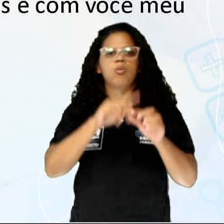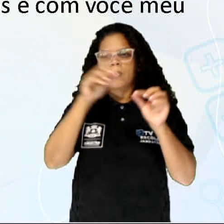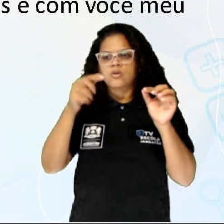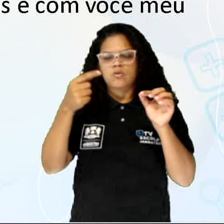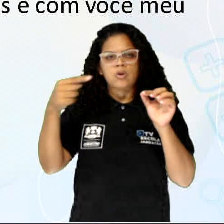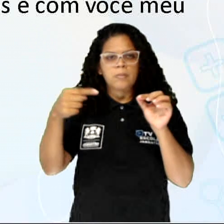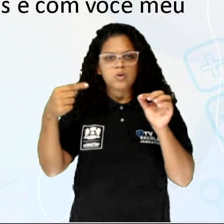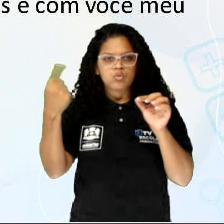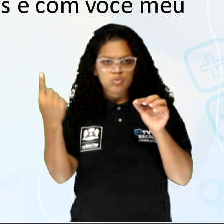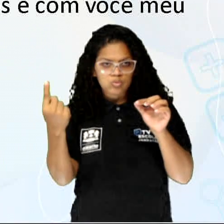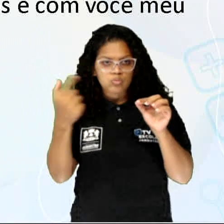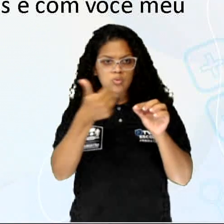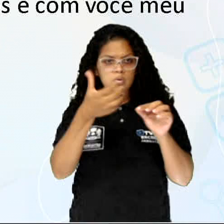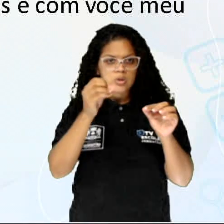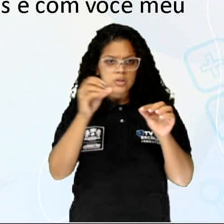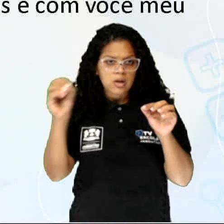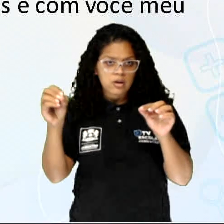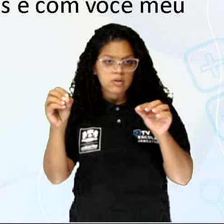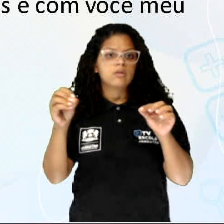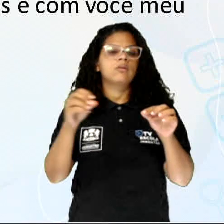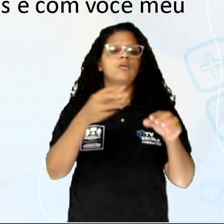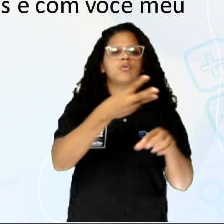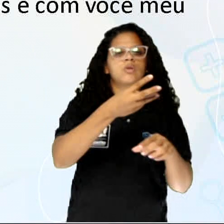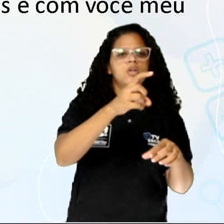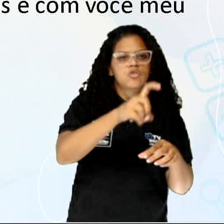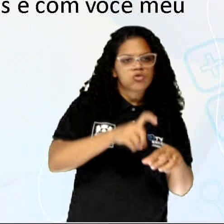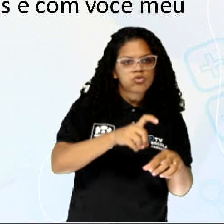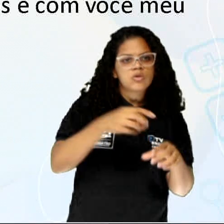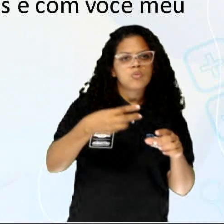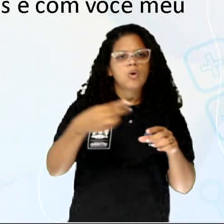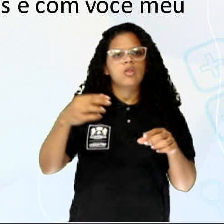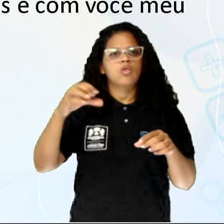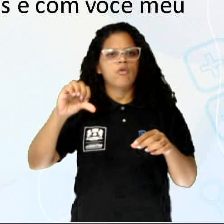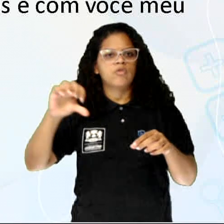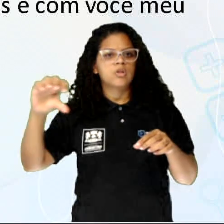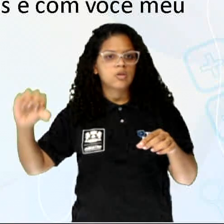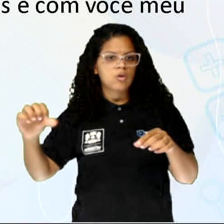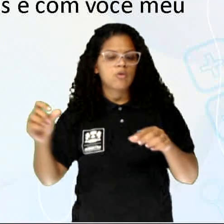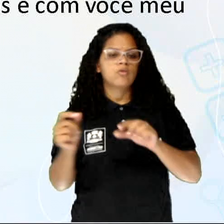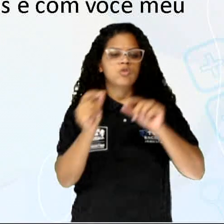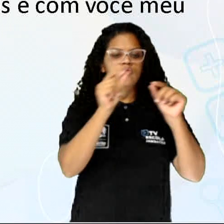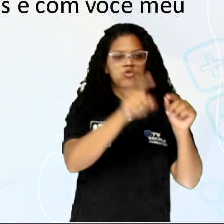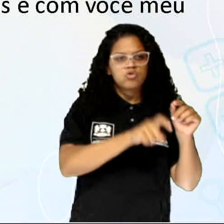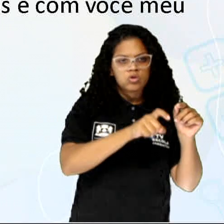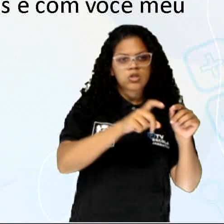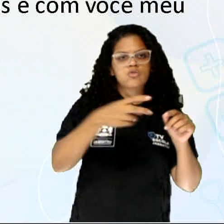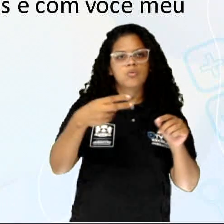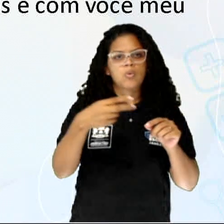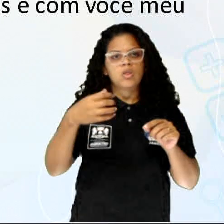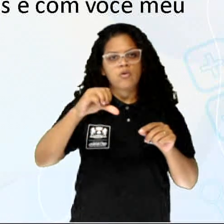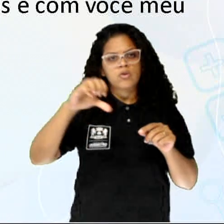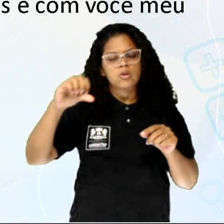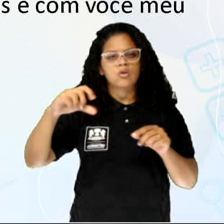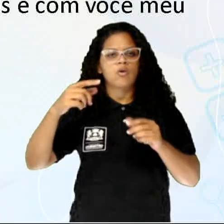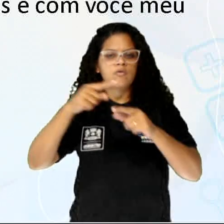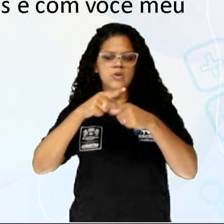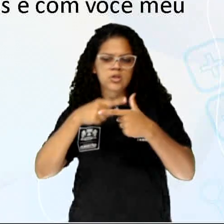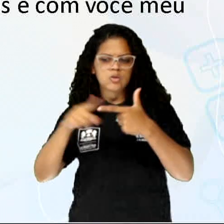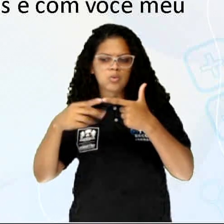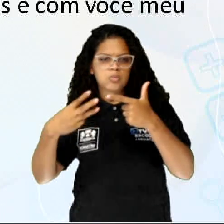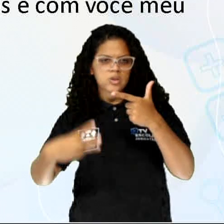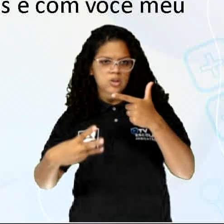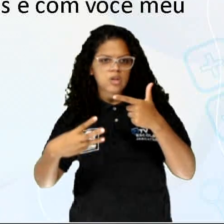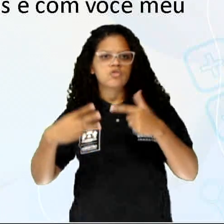3X igual a 99. Esse 3 passa o quê? Dividindo. Então, fica 99 sobre 3, que vai dar o quê?